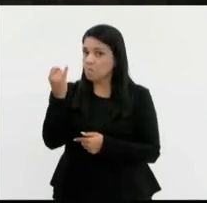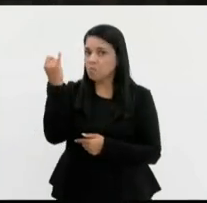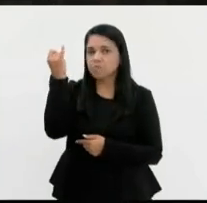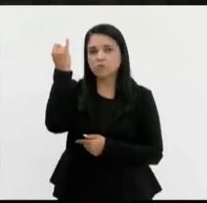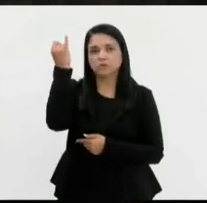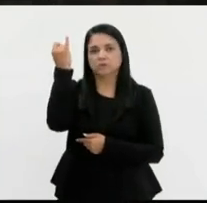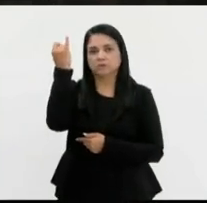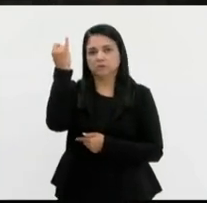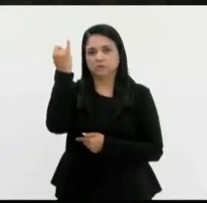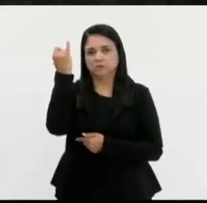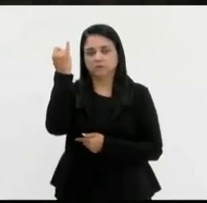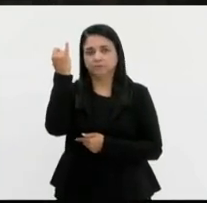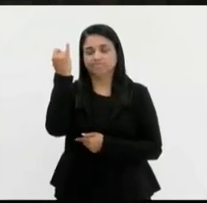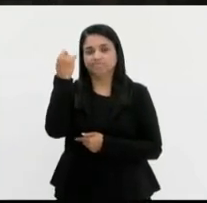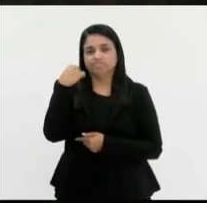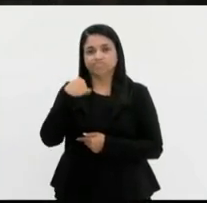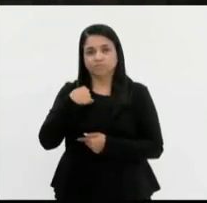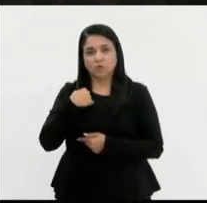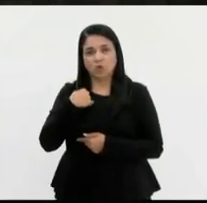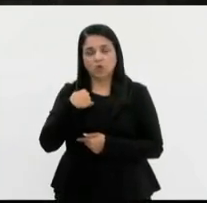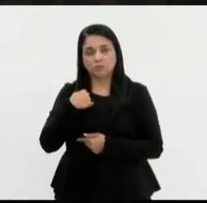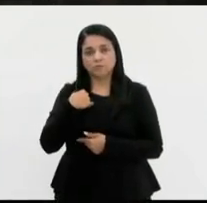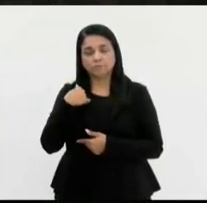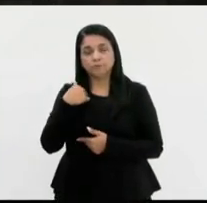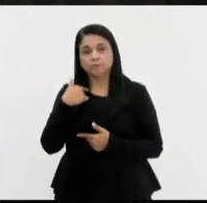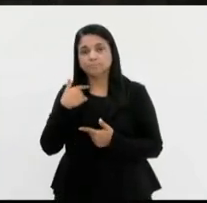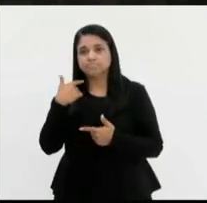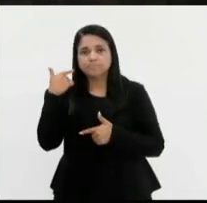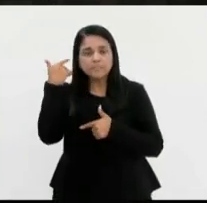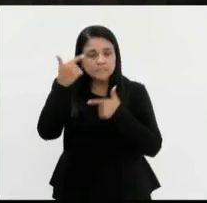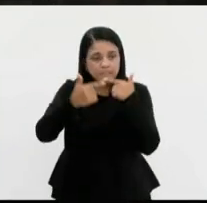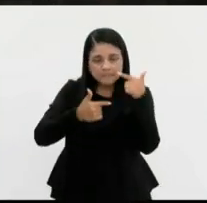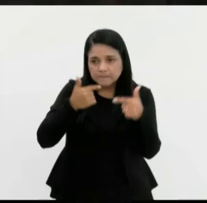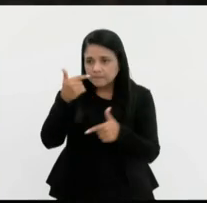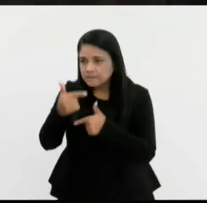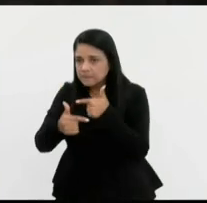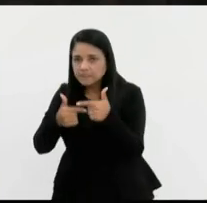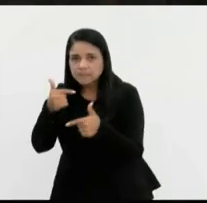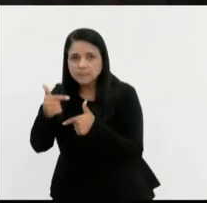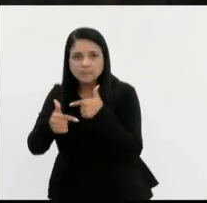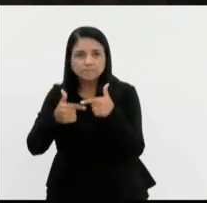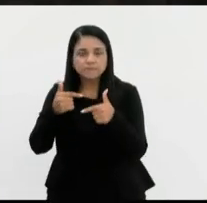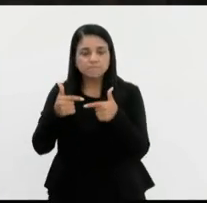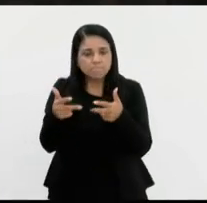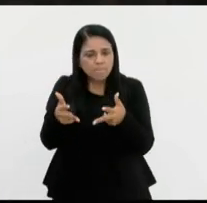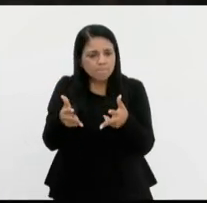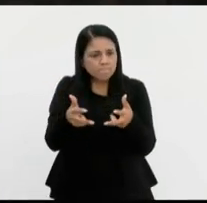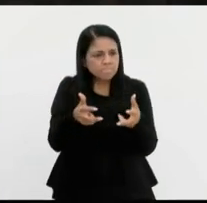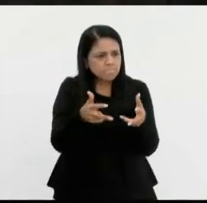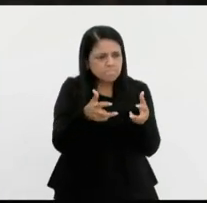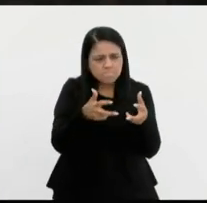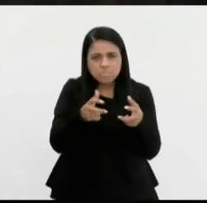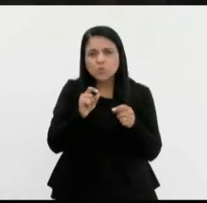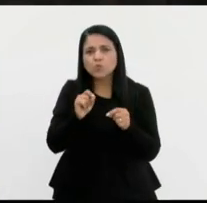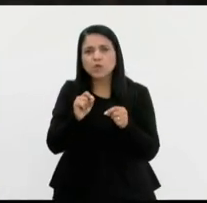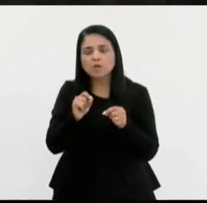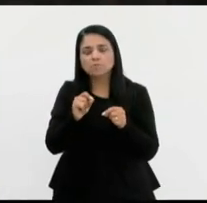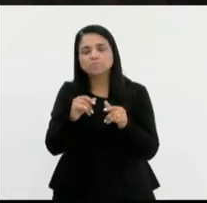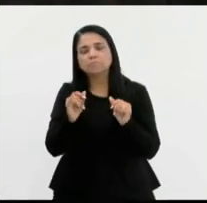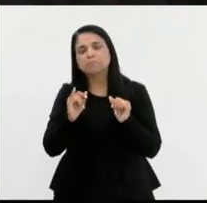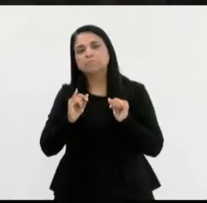a gente está numa corrida como quant tempo e eu vejo uma certa passividade